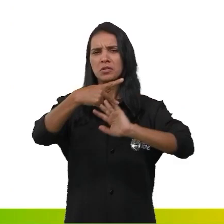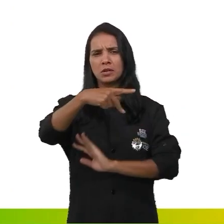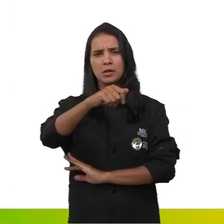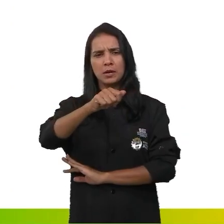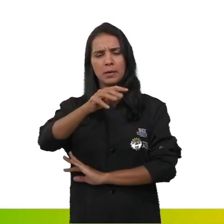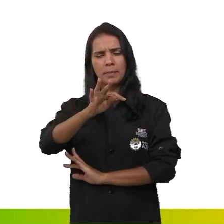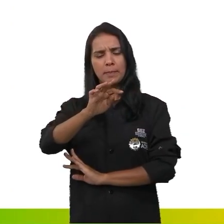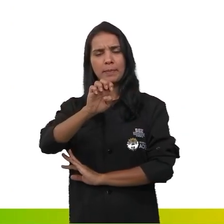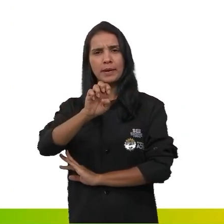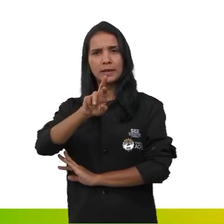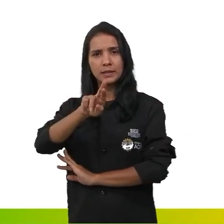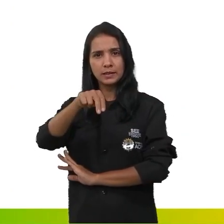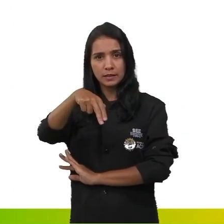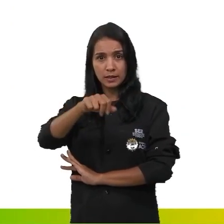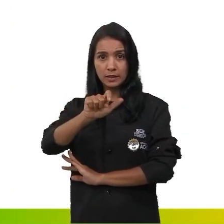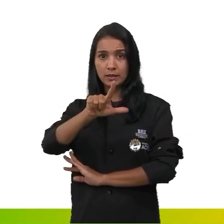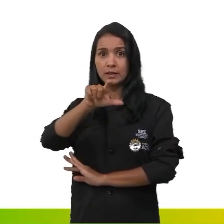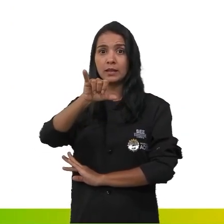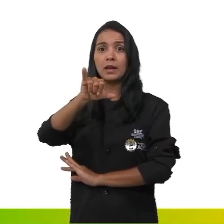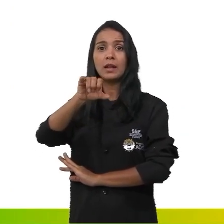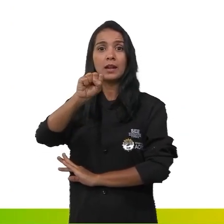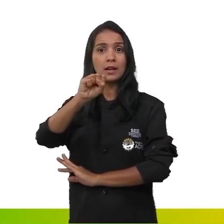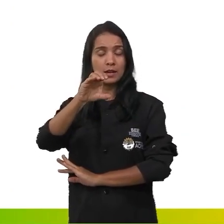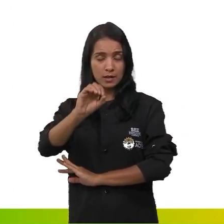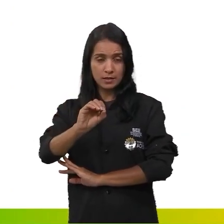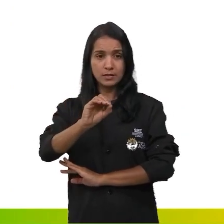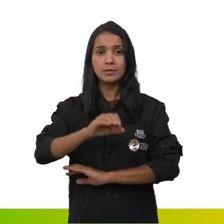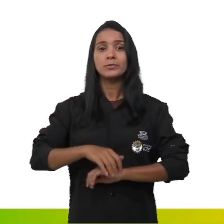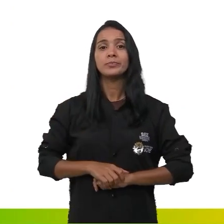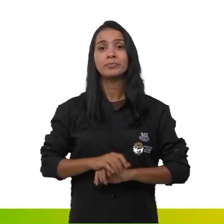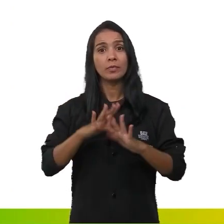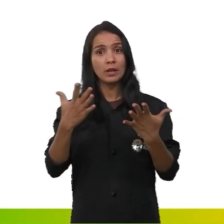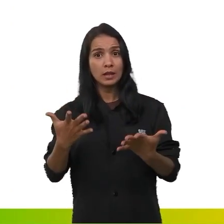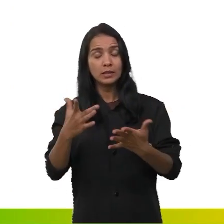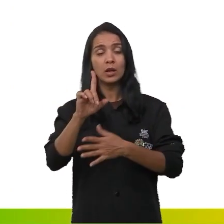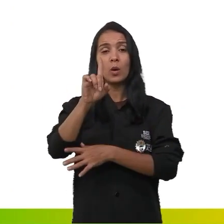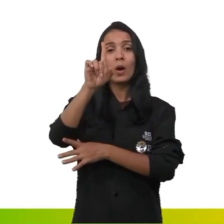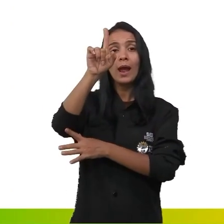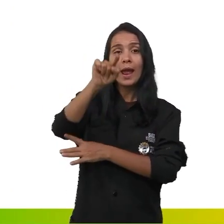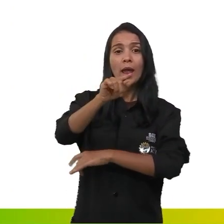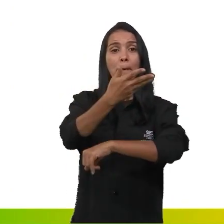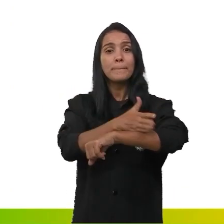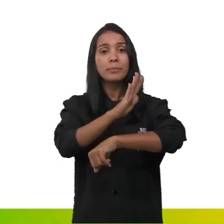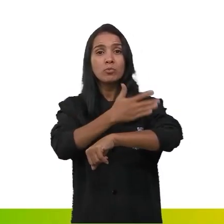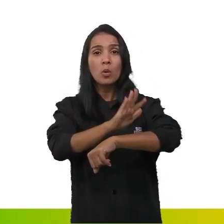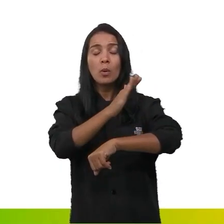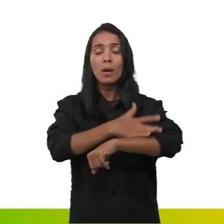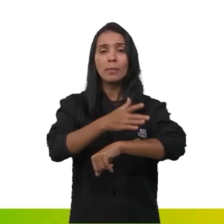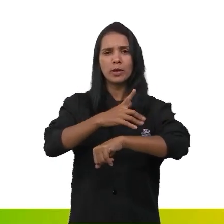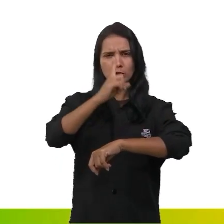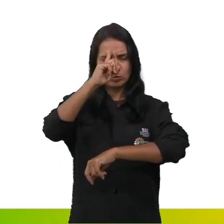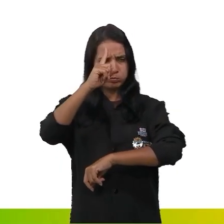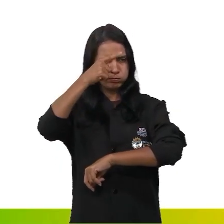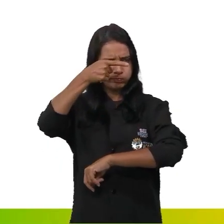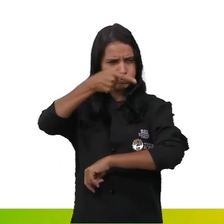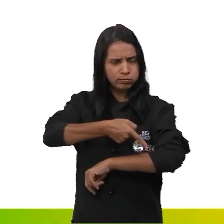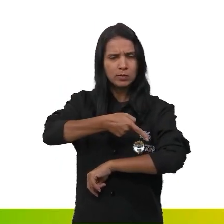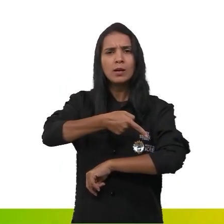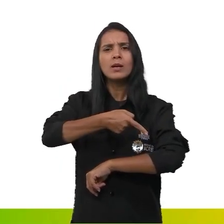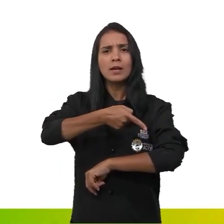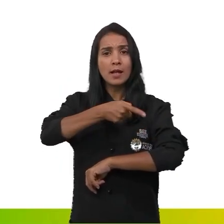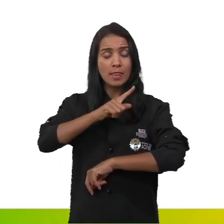significa paternalismo. Paternalismo político é uma prática autoritária em que